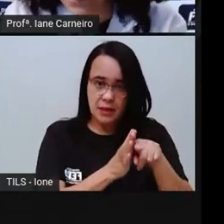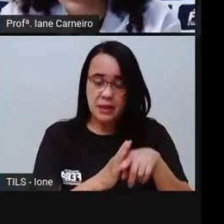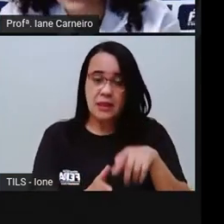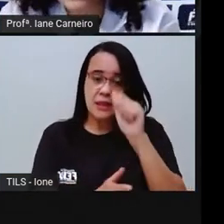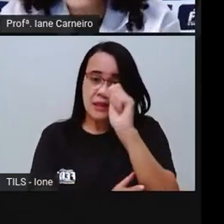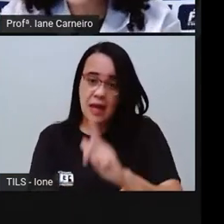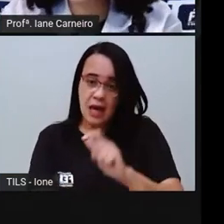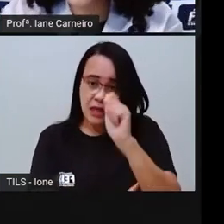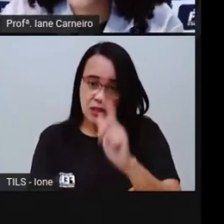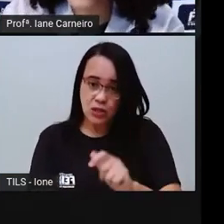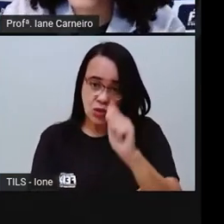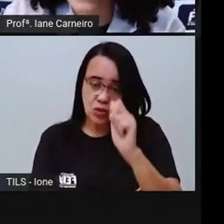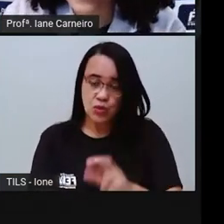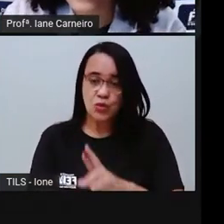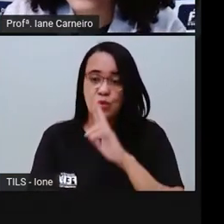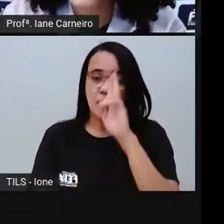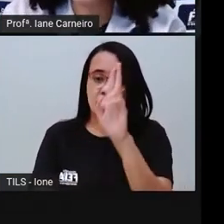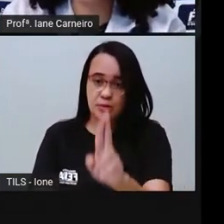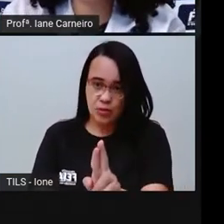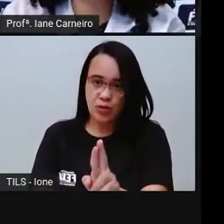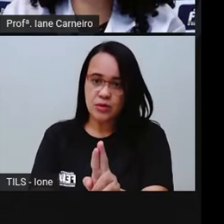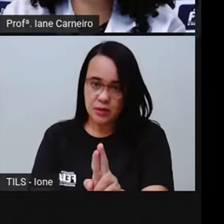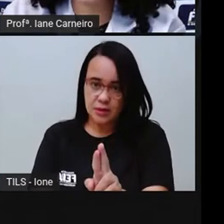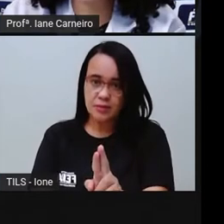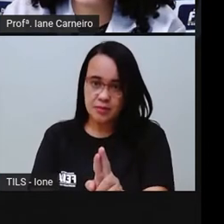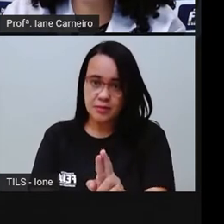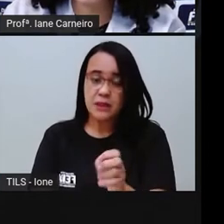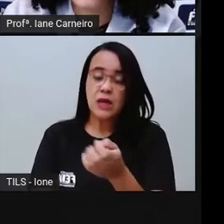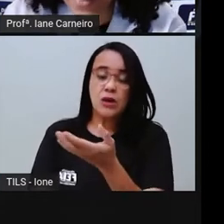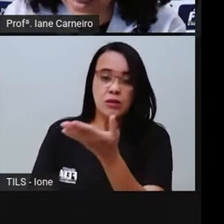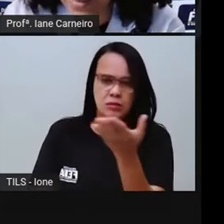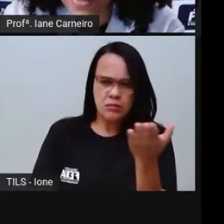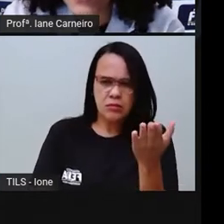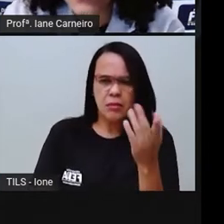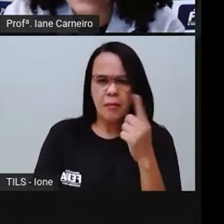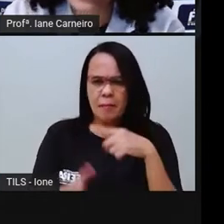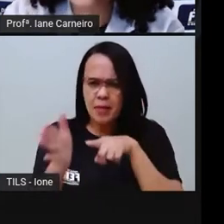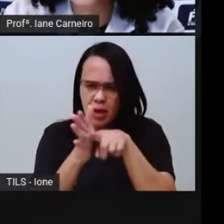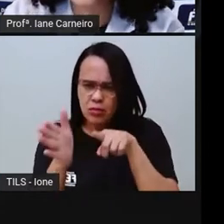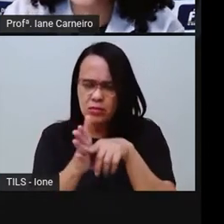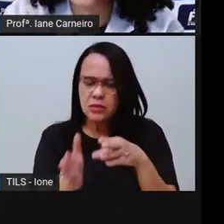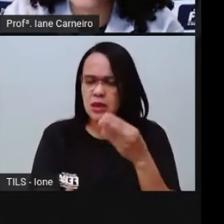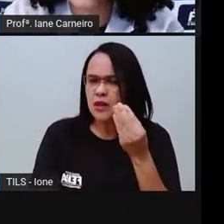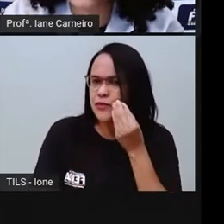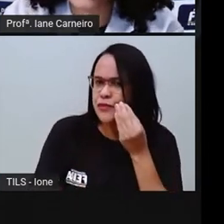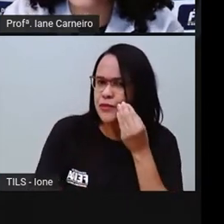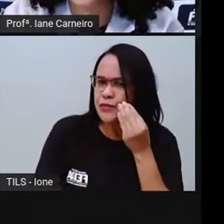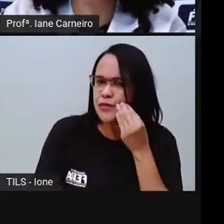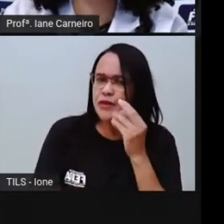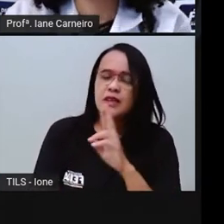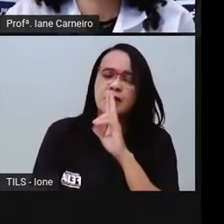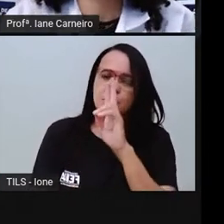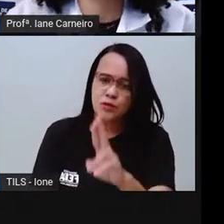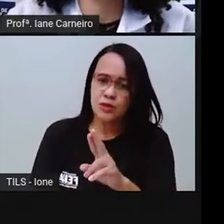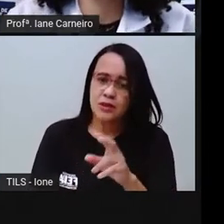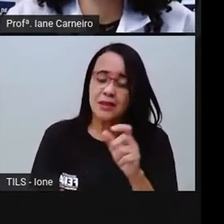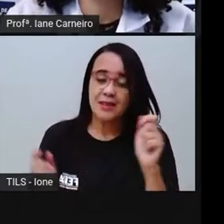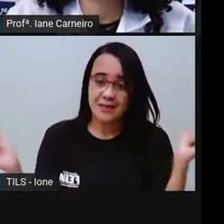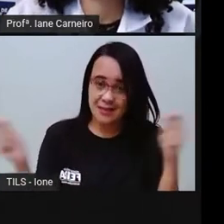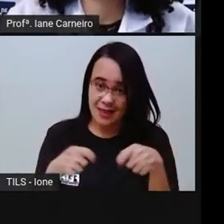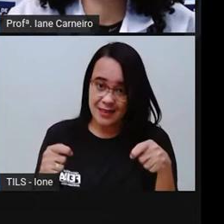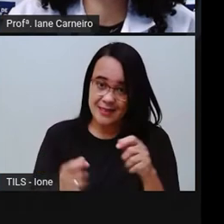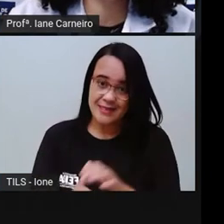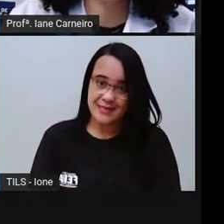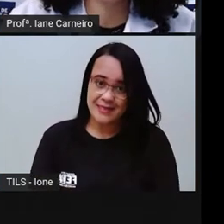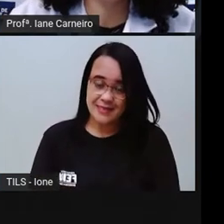respostas e aí eu vou perguntar e vocês vão tentar me responder aí tá certo a gente vai fazendo um pouquinho pouquinho não Ó